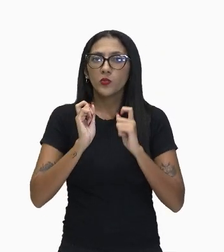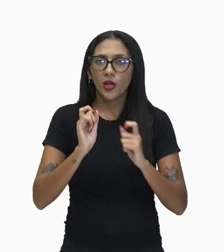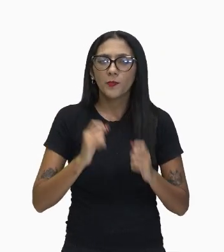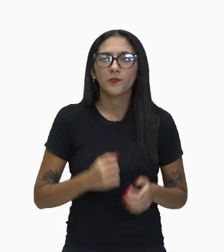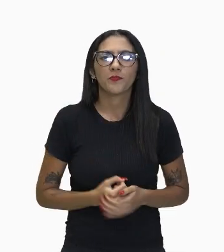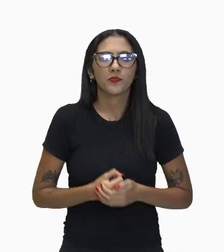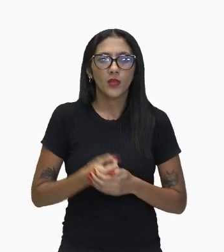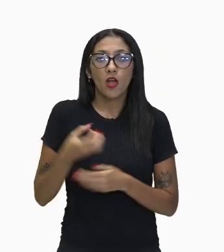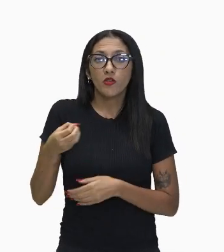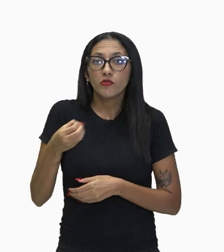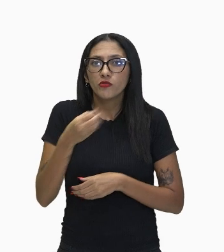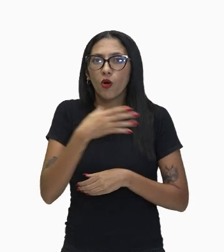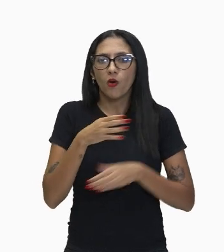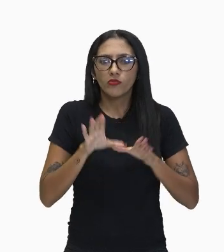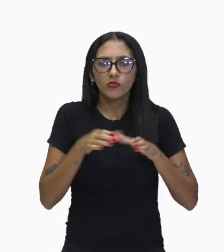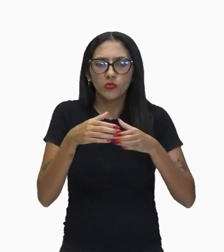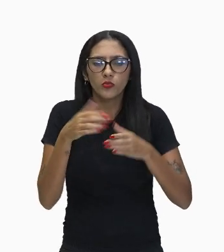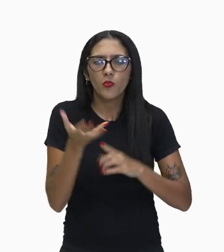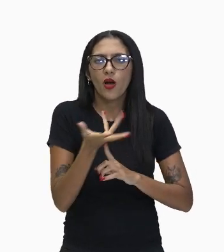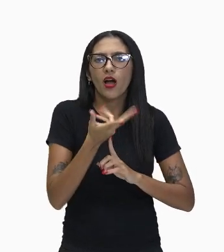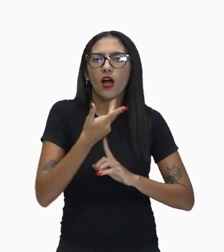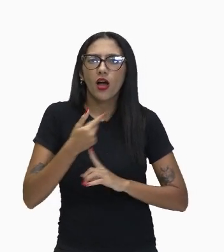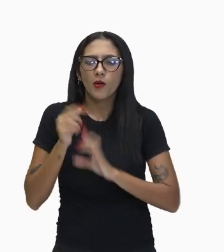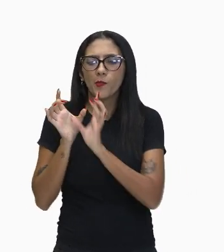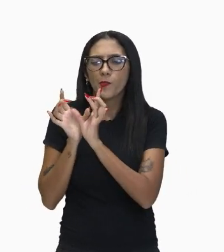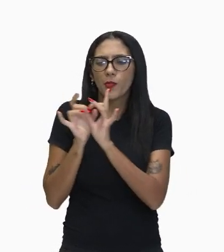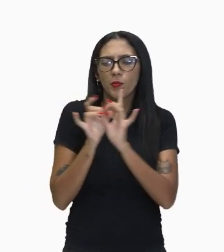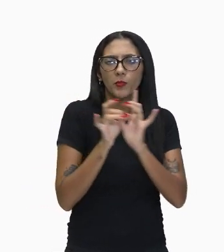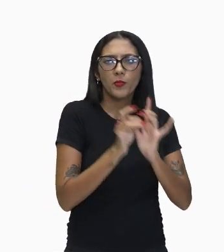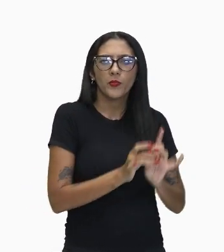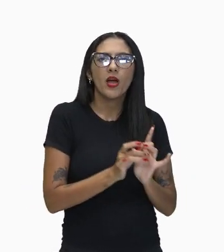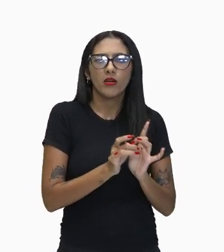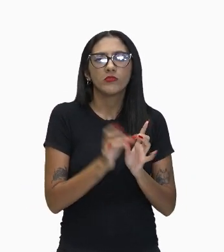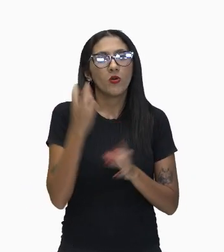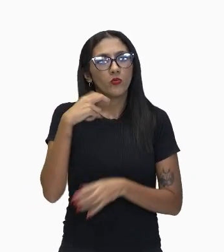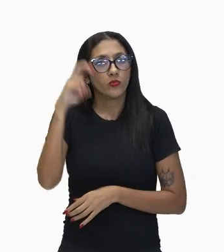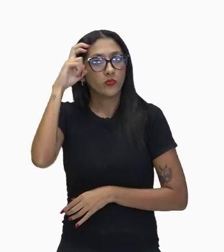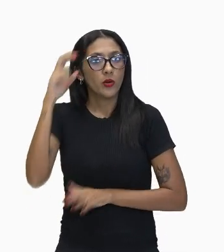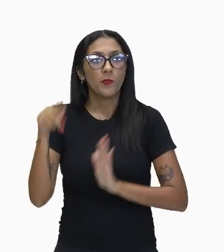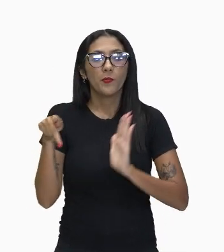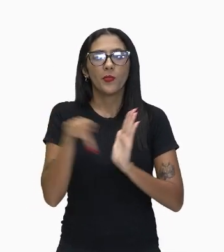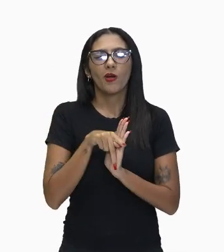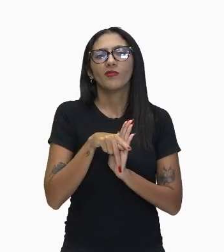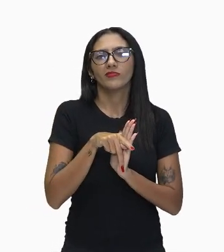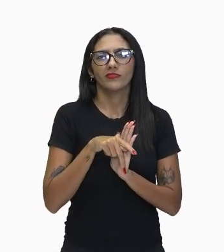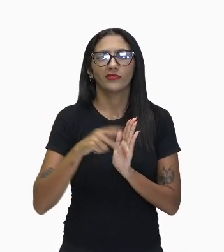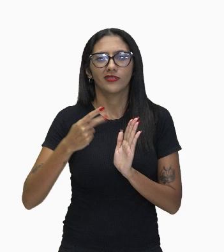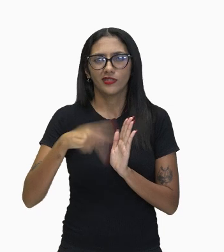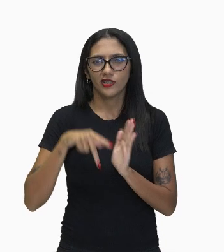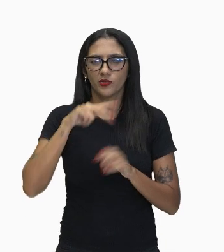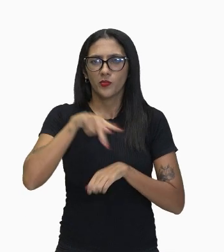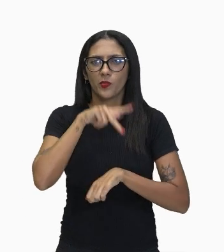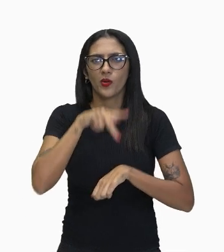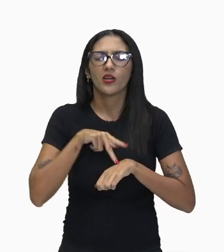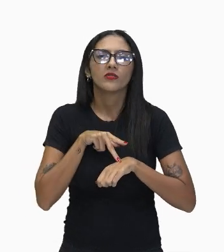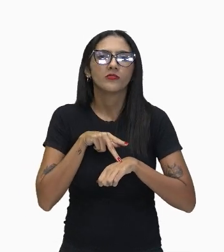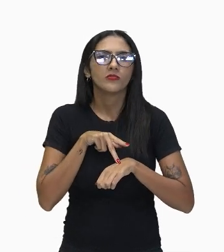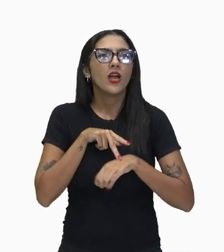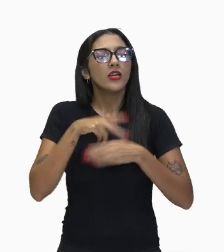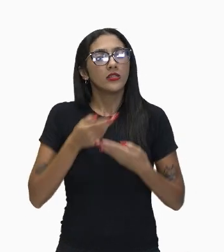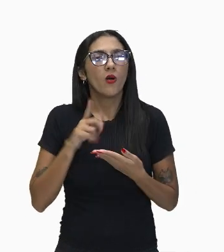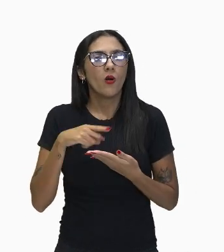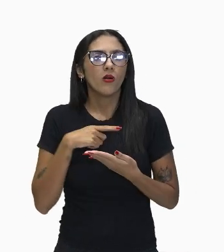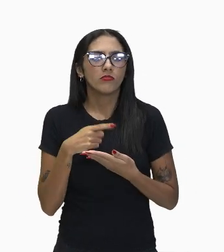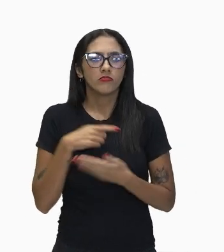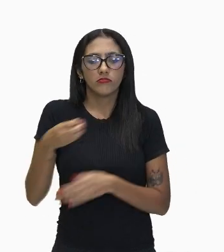das vanguardas vinculadas com a cultura nacional, né? Então seria uma revisão da forma de se